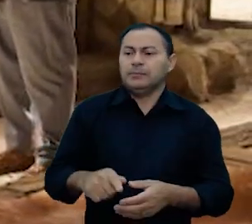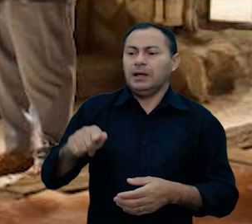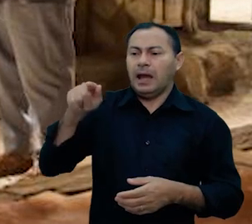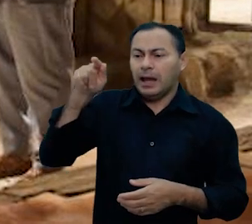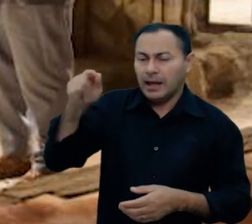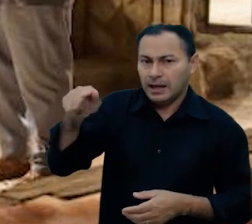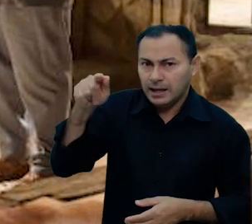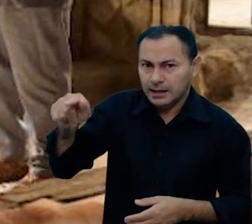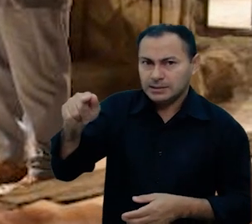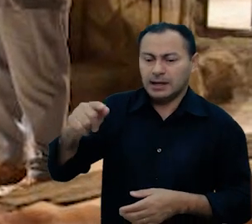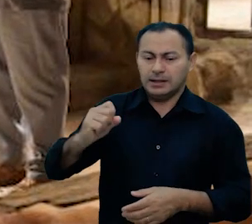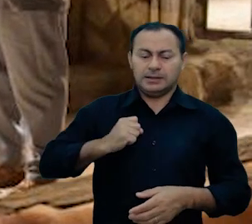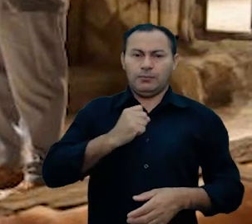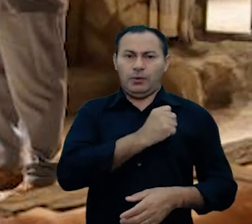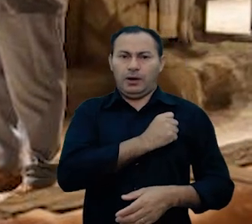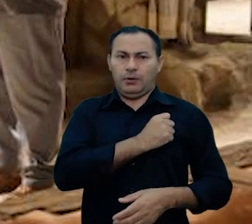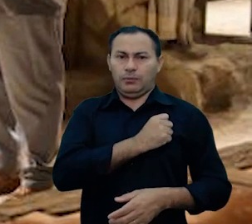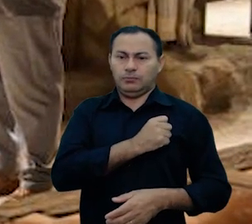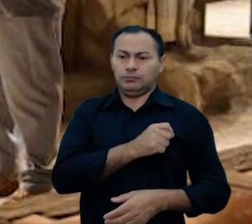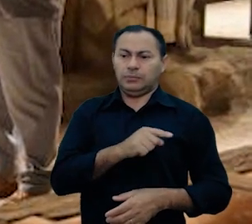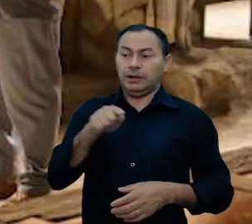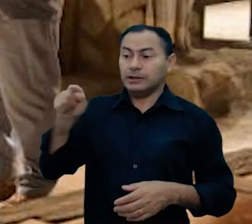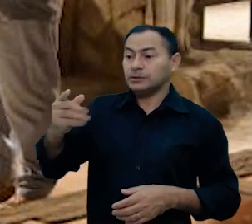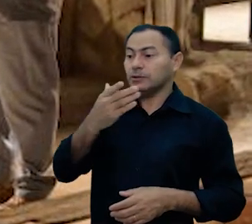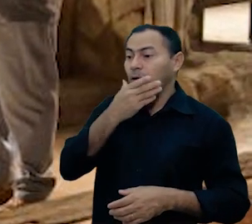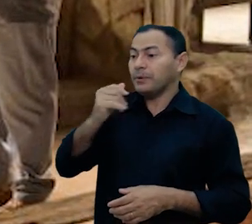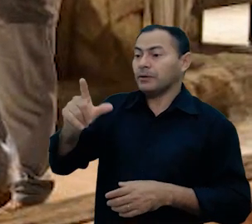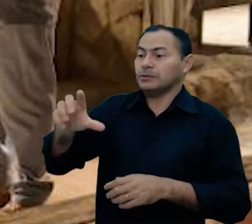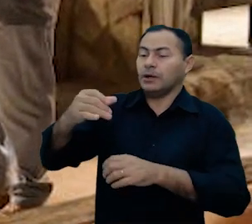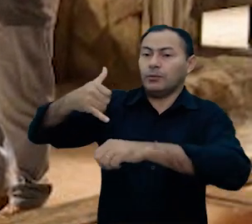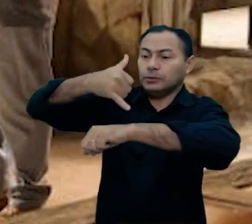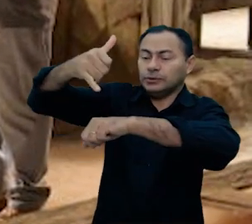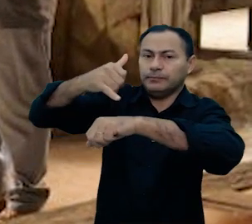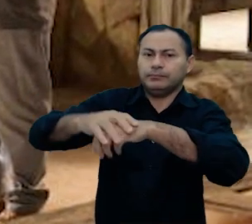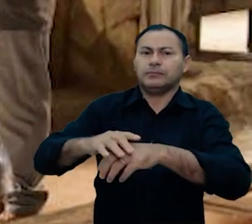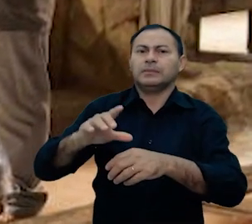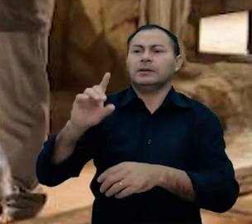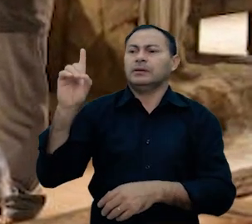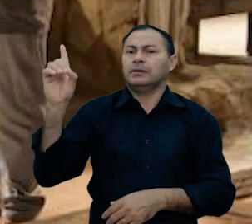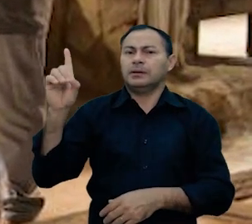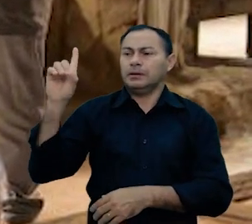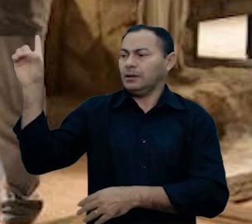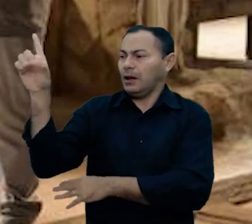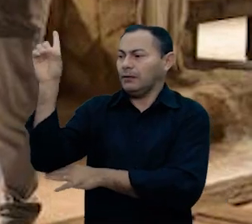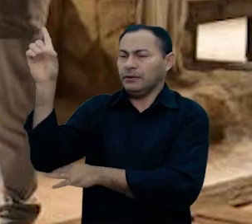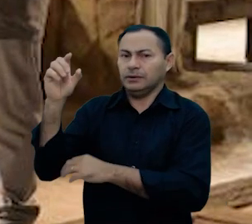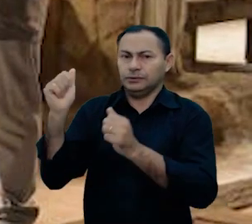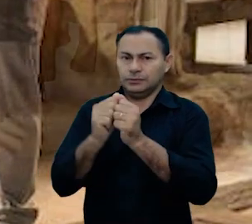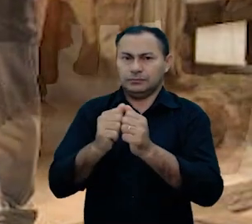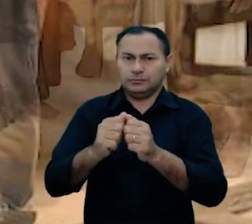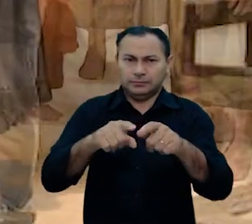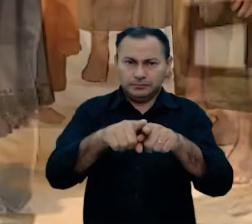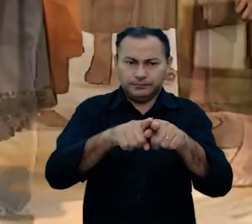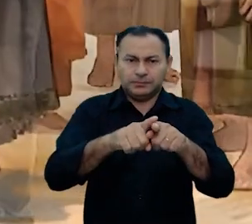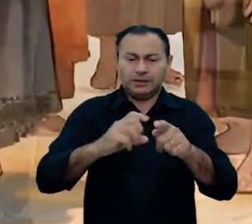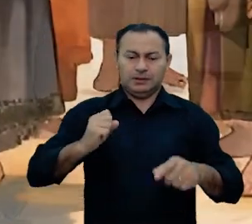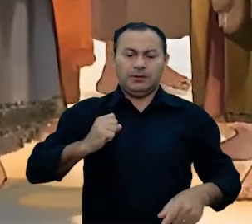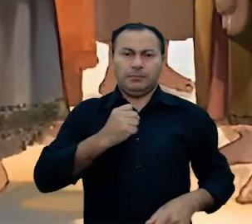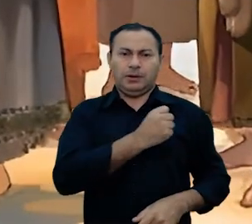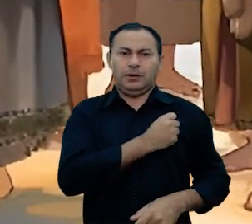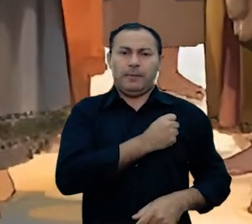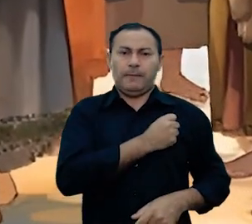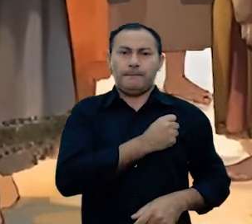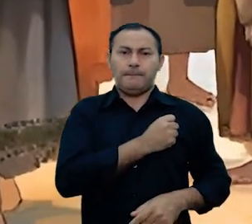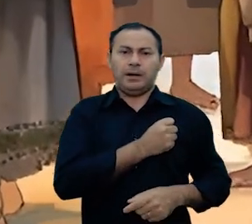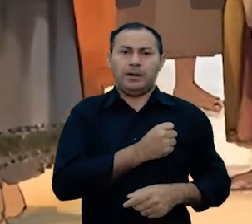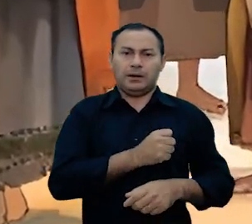É esse a quem você deve ungir. Então, enquanto Davi estava ali, entre os seus irmãos, Samuel pegou